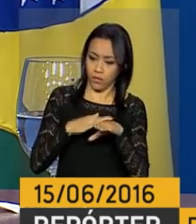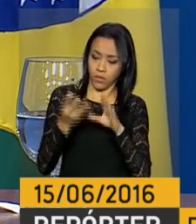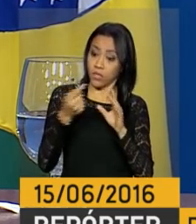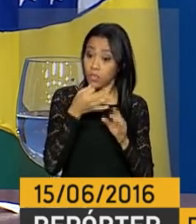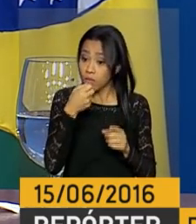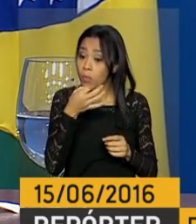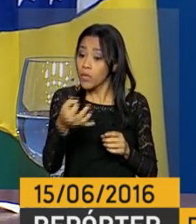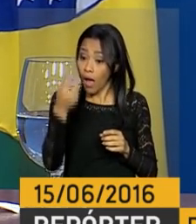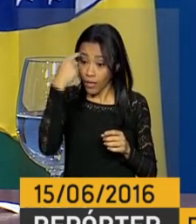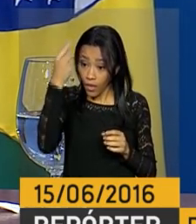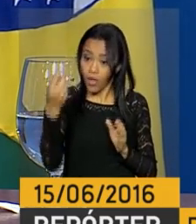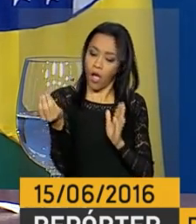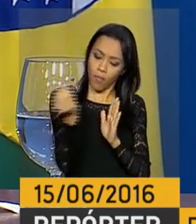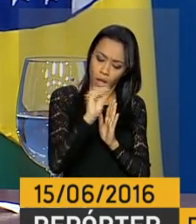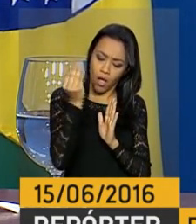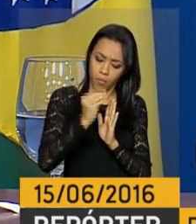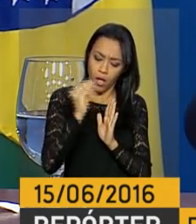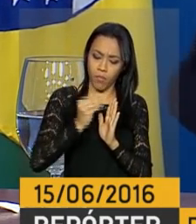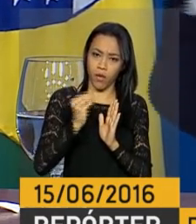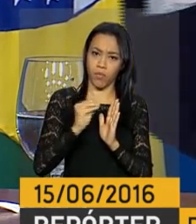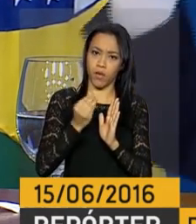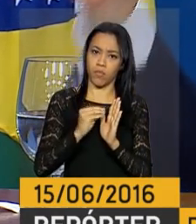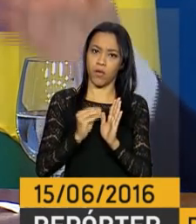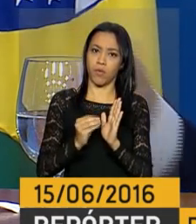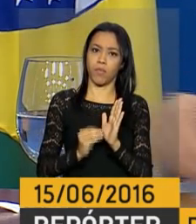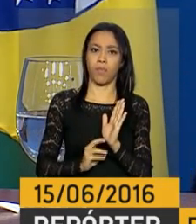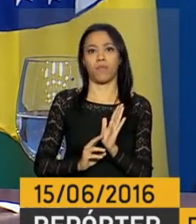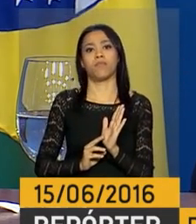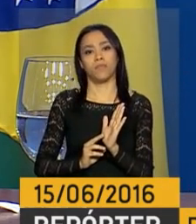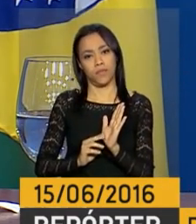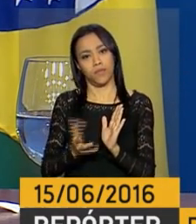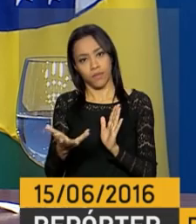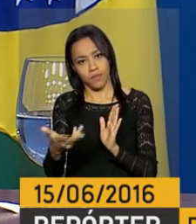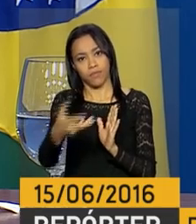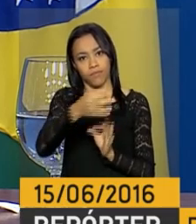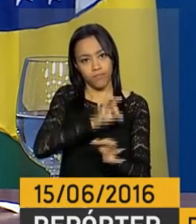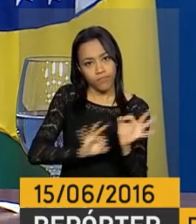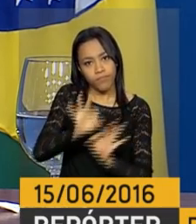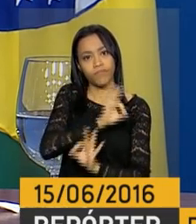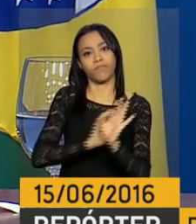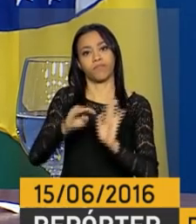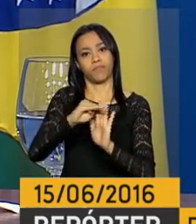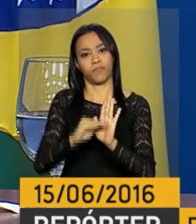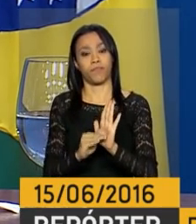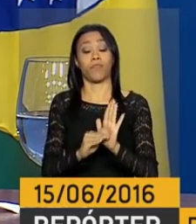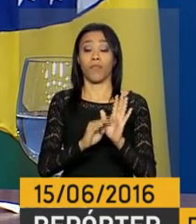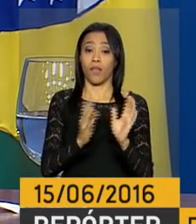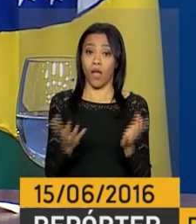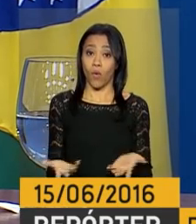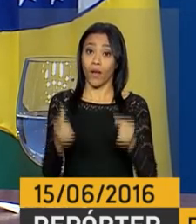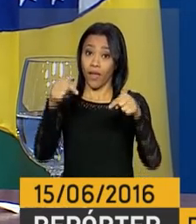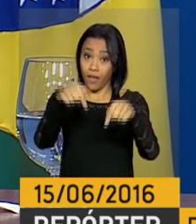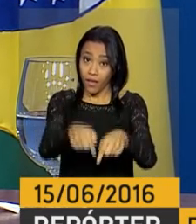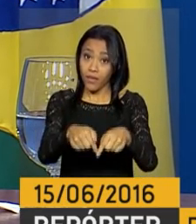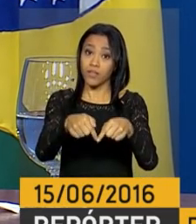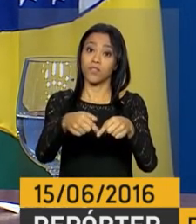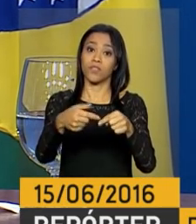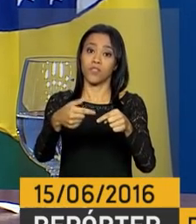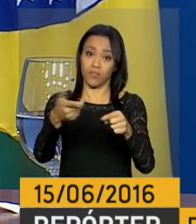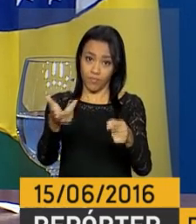diversas ideias eh em andamento e diversas alternativas sendo analisadas. Agora, este é o